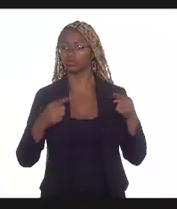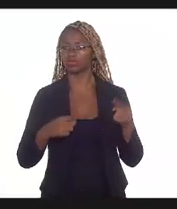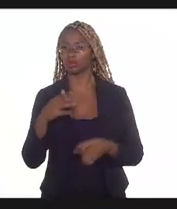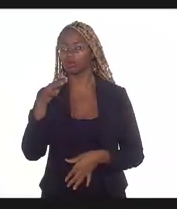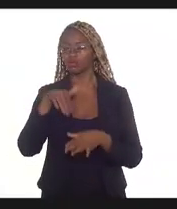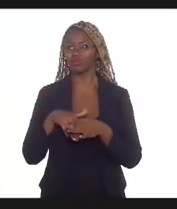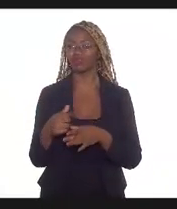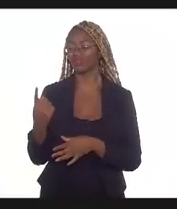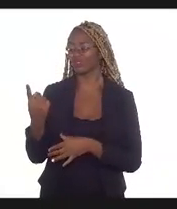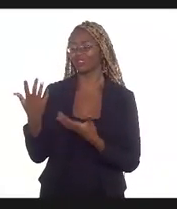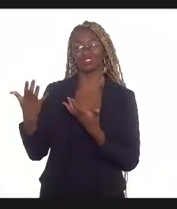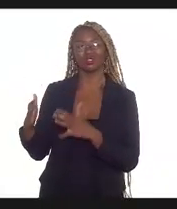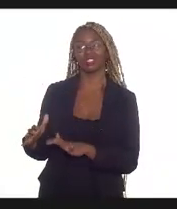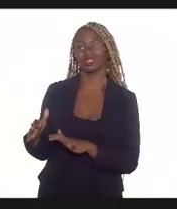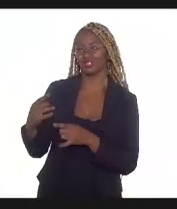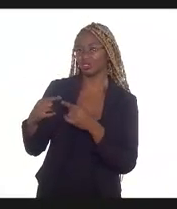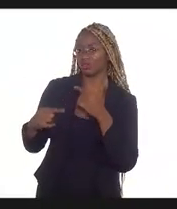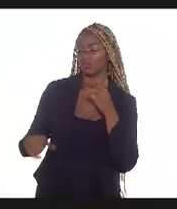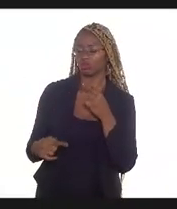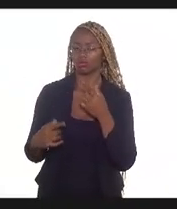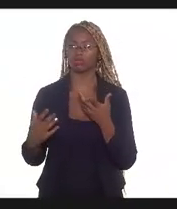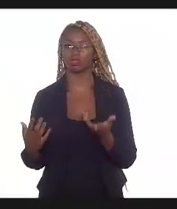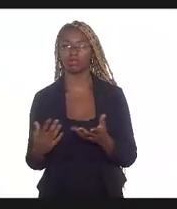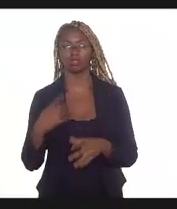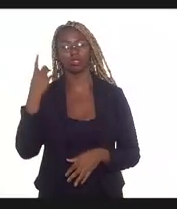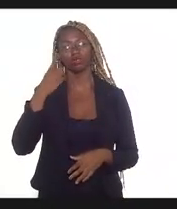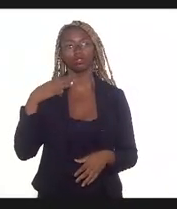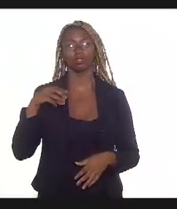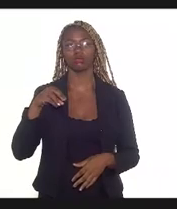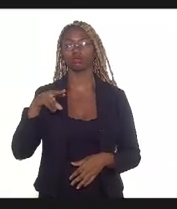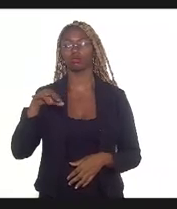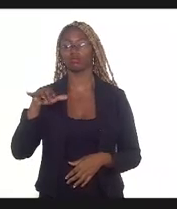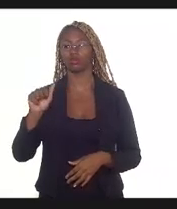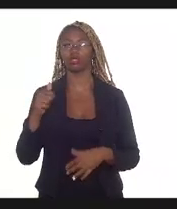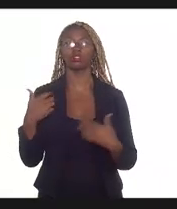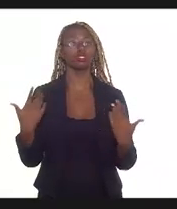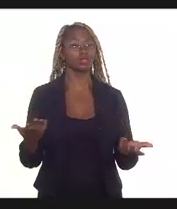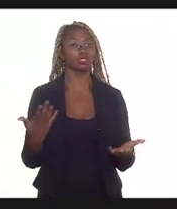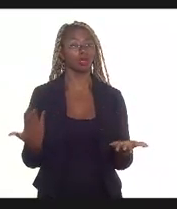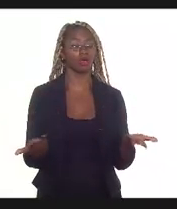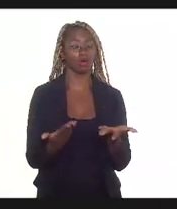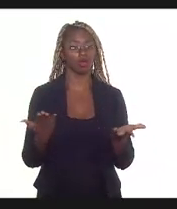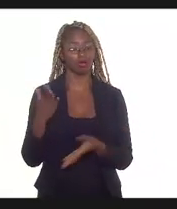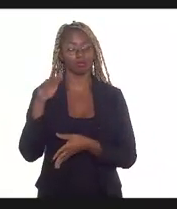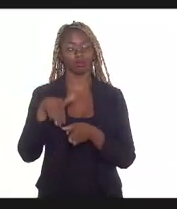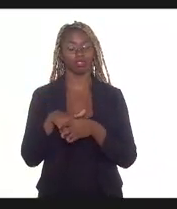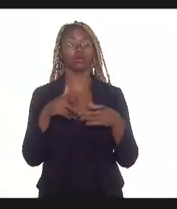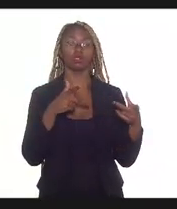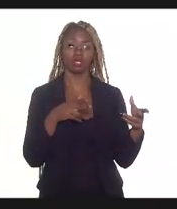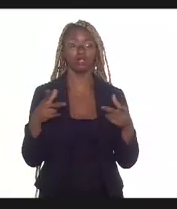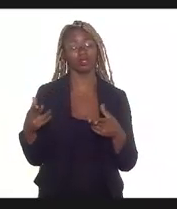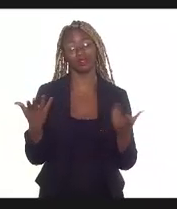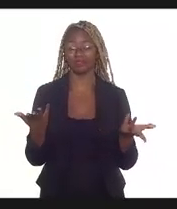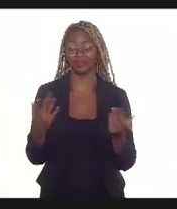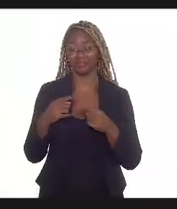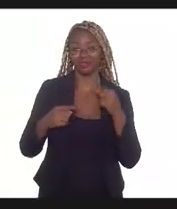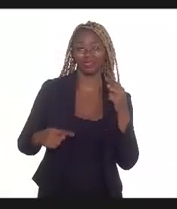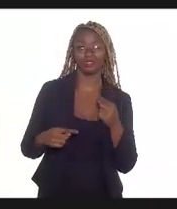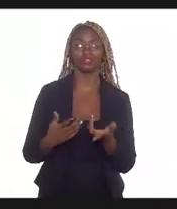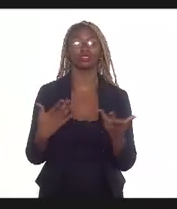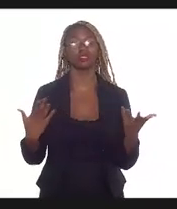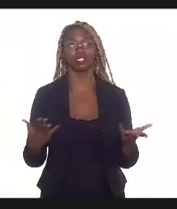divergente da deputada Mônica, acolhendo a emenda 3. Então, colocamos em votação agora mesmo a divergência. O parecer do